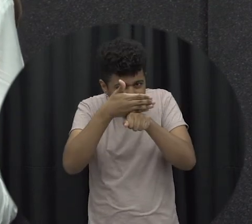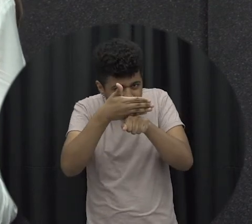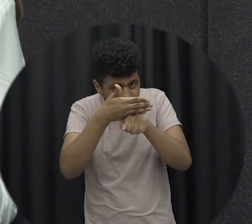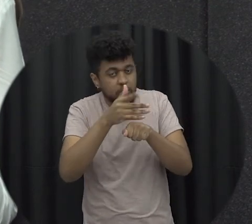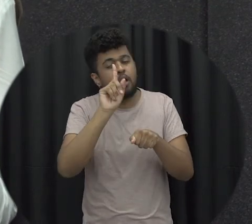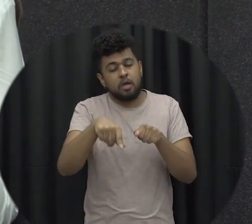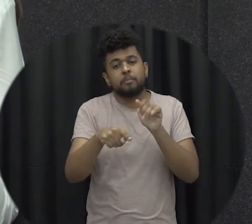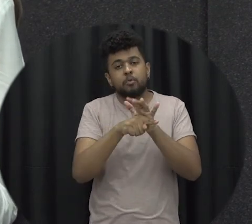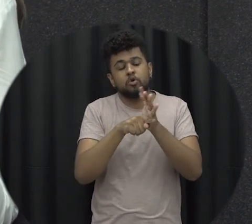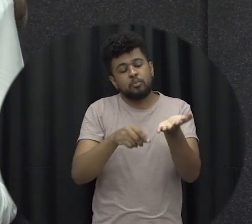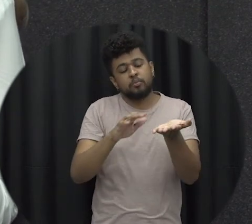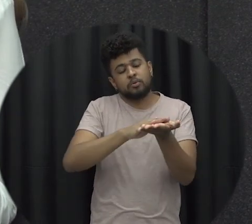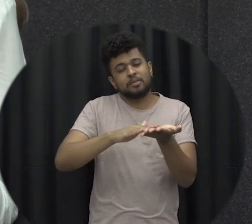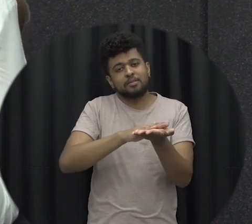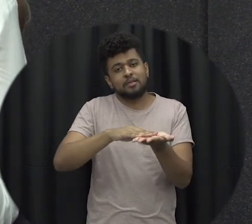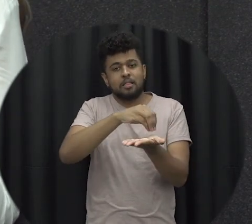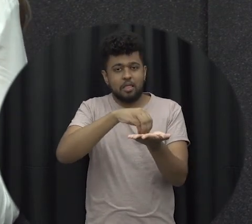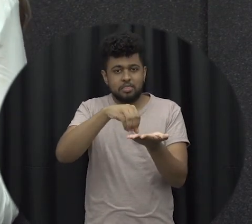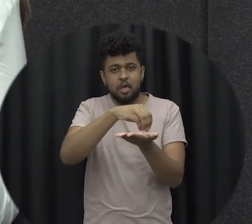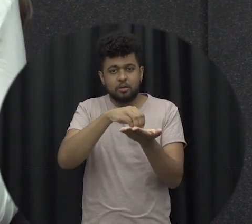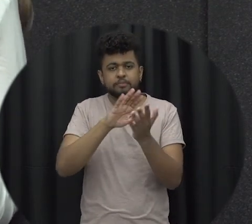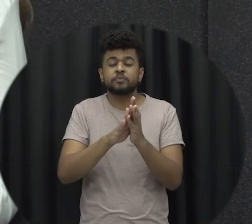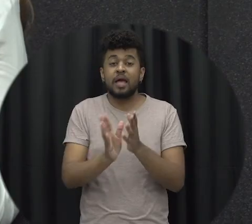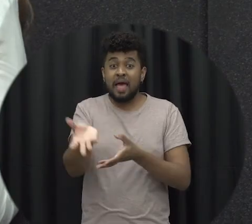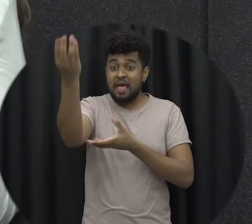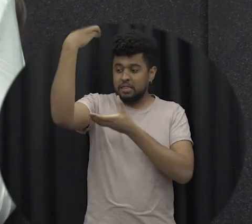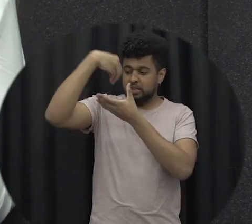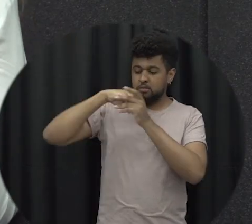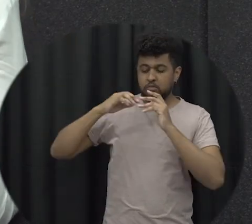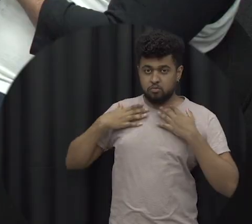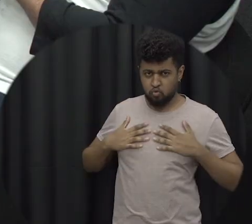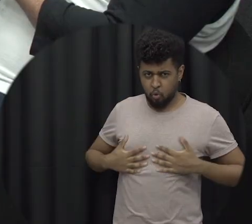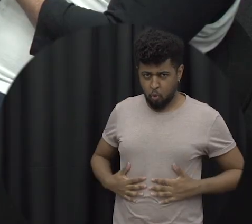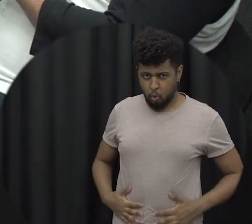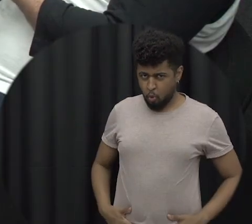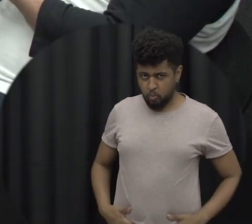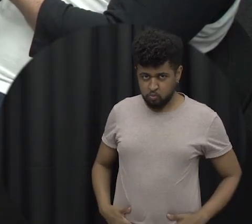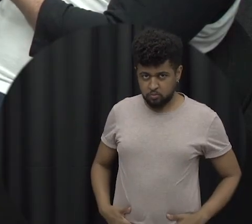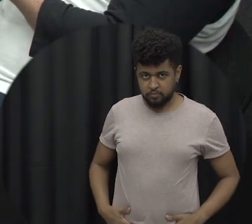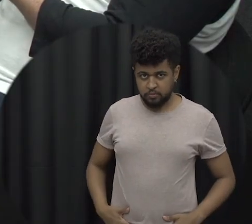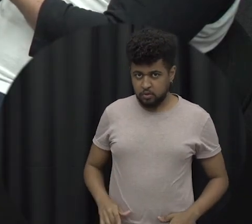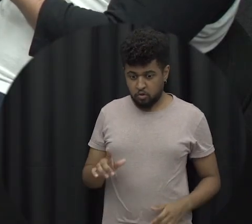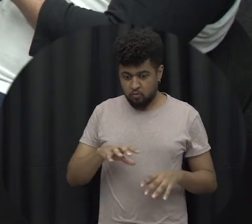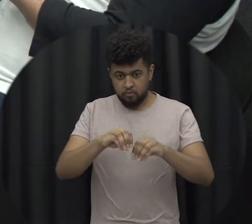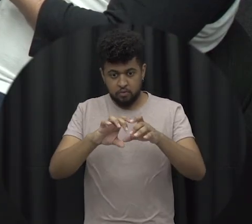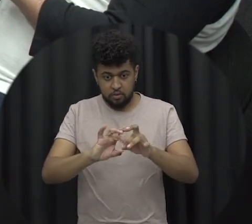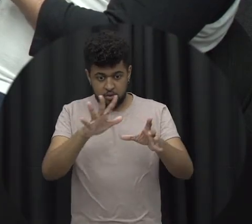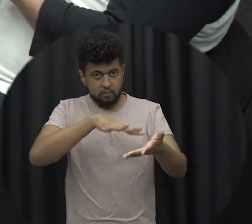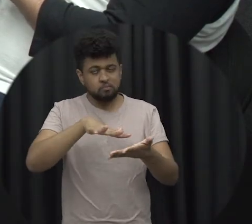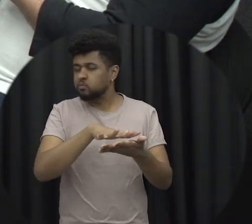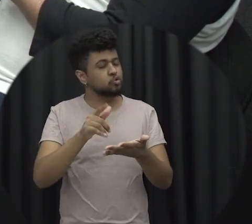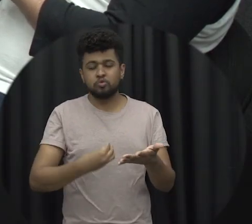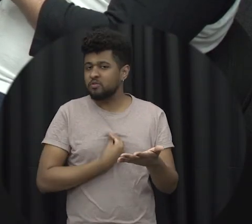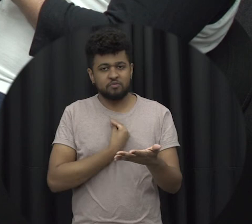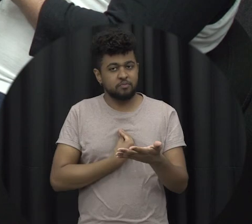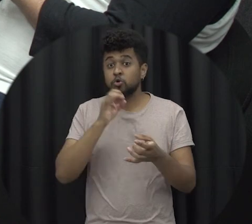do ambiente. Esse que fica dentro do animal, ele não vem pro ambiente. Ele nem sobrevive. O ciclo de